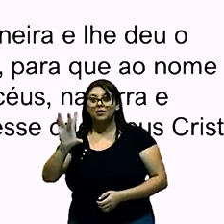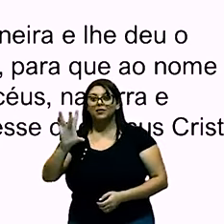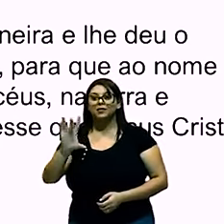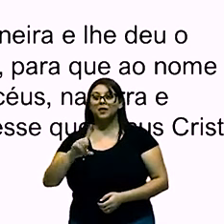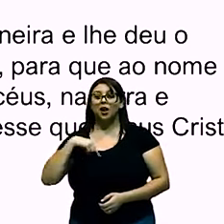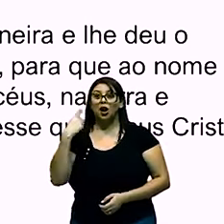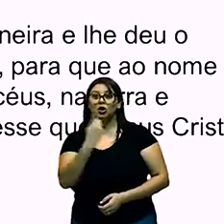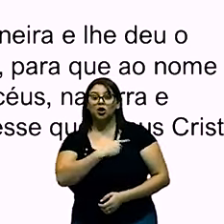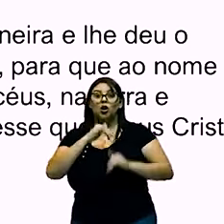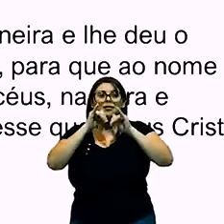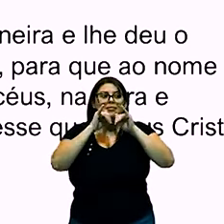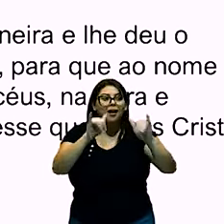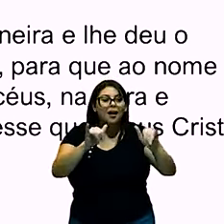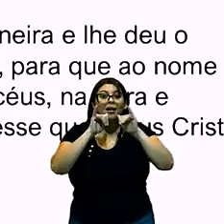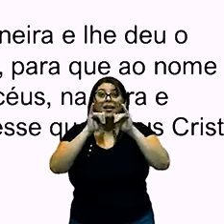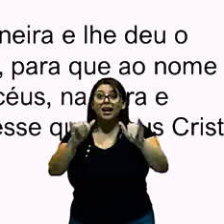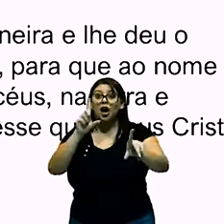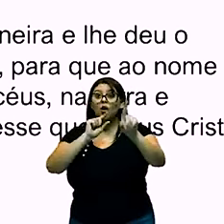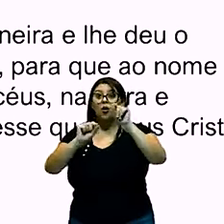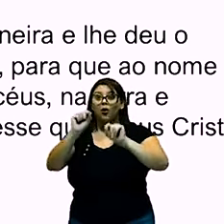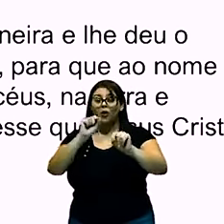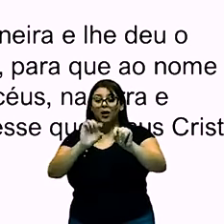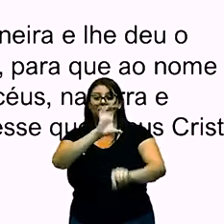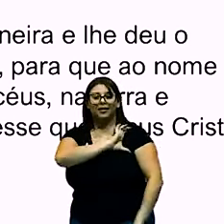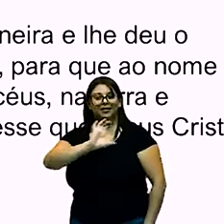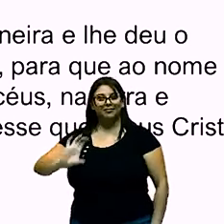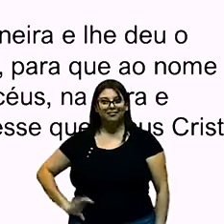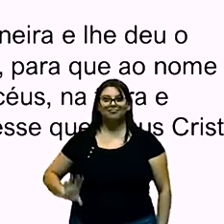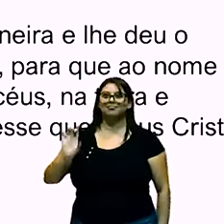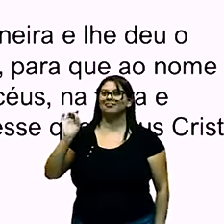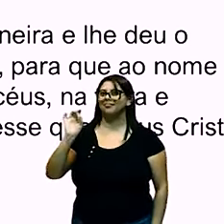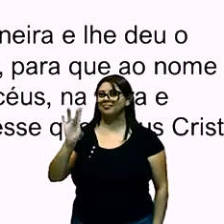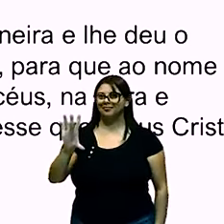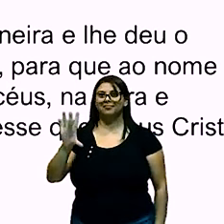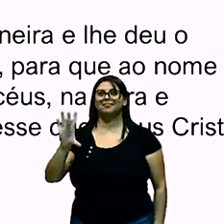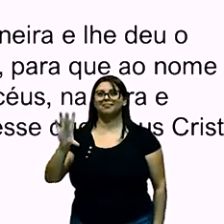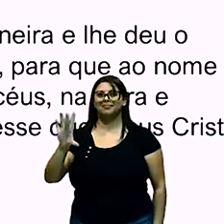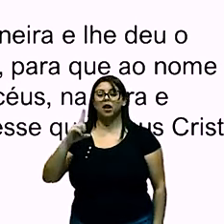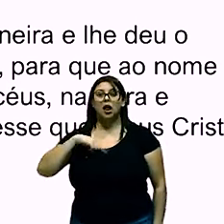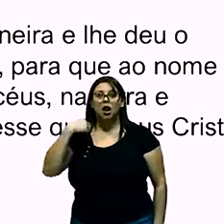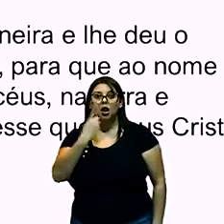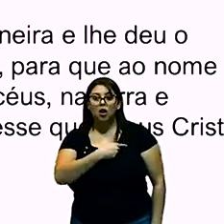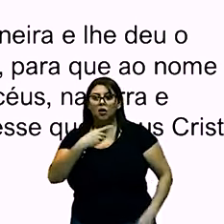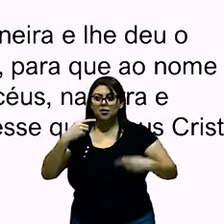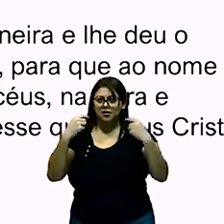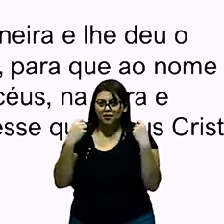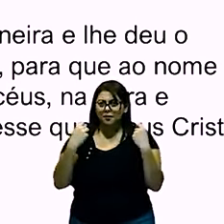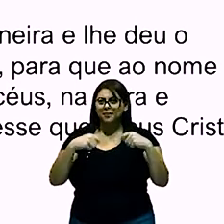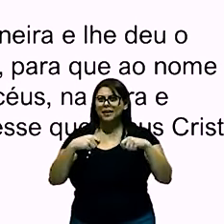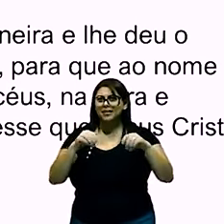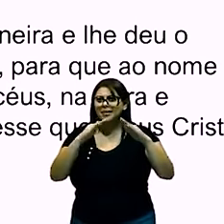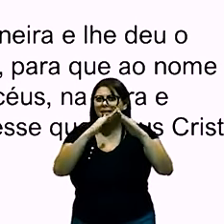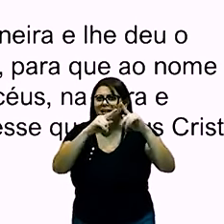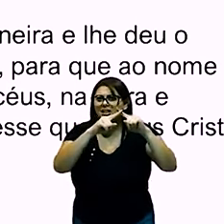é somente Cristo, nós não precisamos de nenhuma instituição humana que nos media diante de Deus, porque